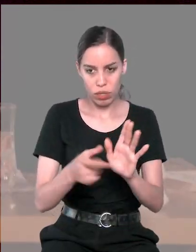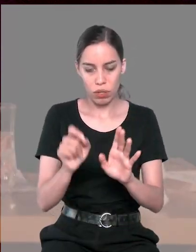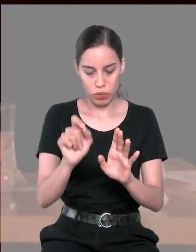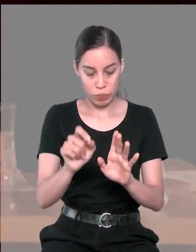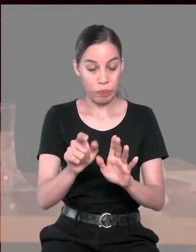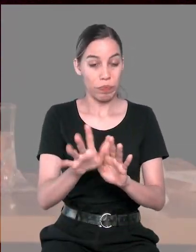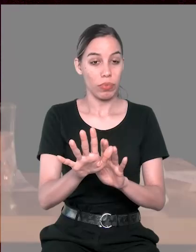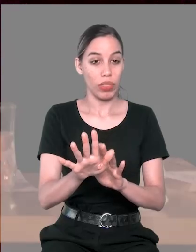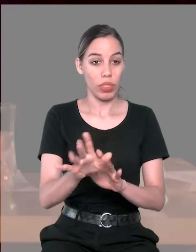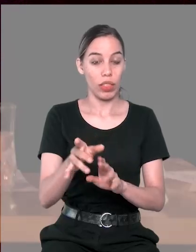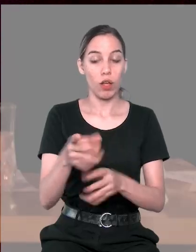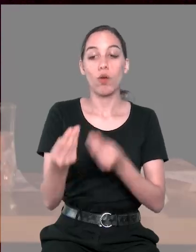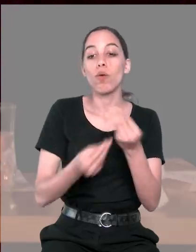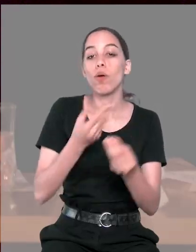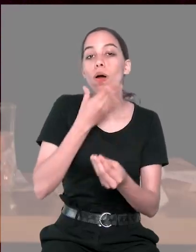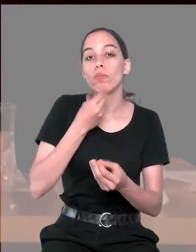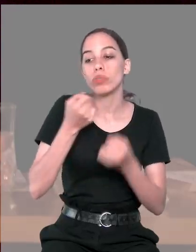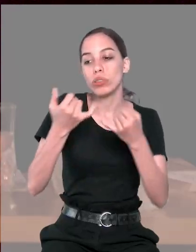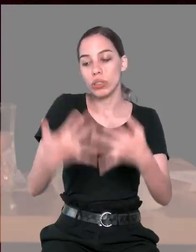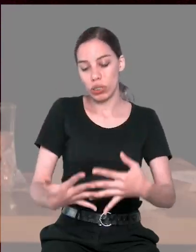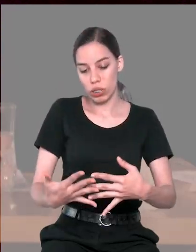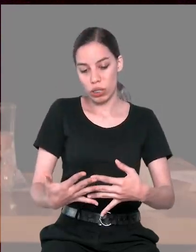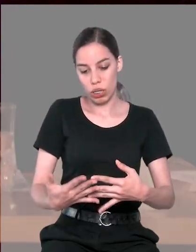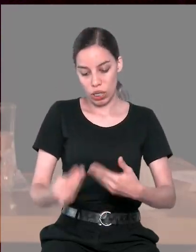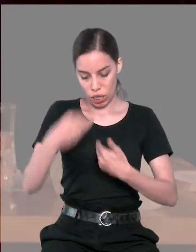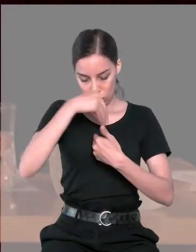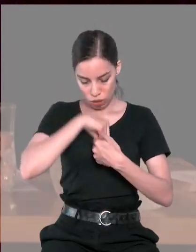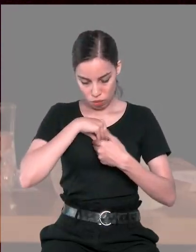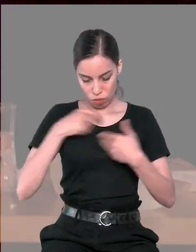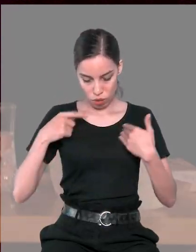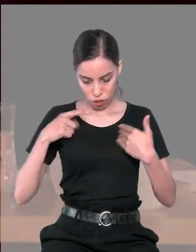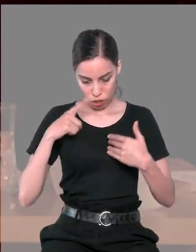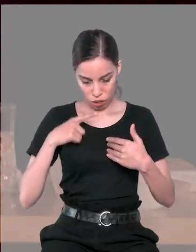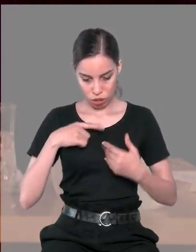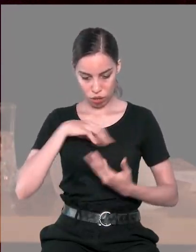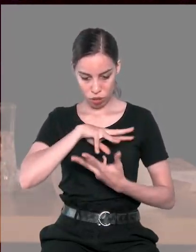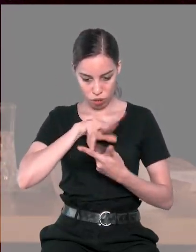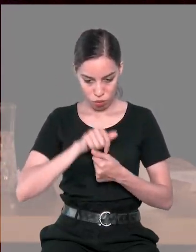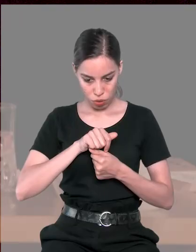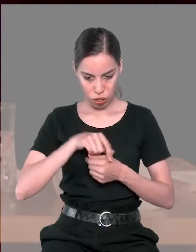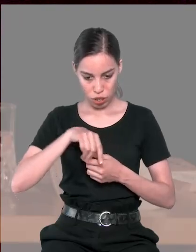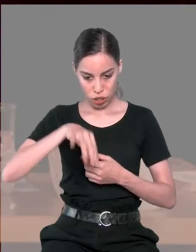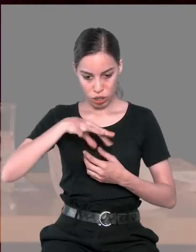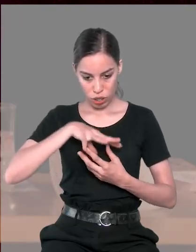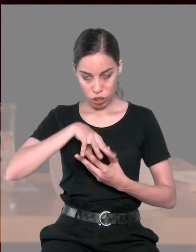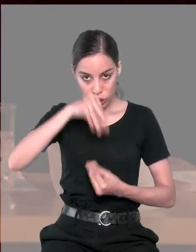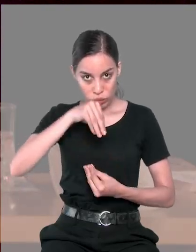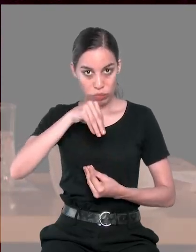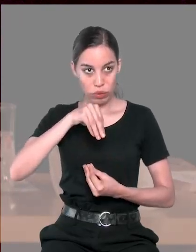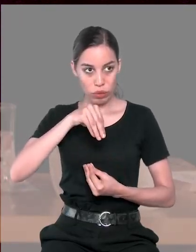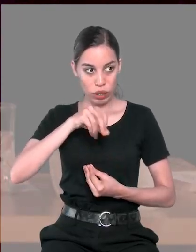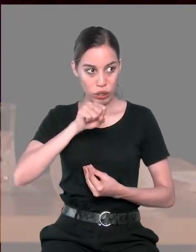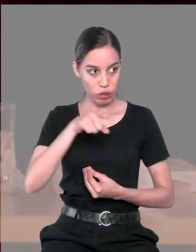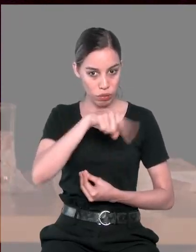Valéry pensa? O espírito, dentro do espírito está o corpo e o mundo, dentro do corpo está o mundo e o espírito. Dentro do mundo está o corpo e o espírito. Uma coisa vai engolindo a outra.